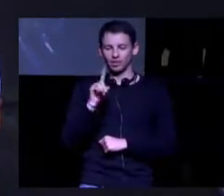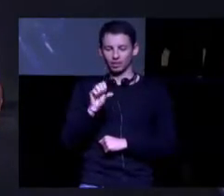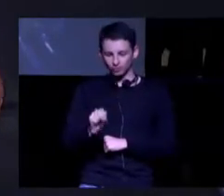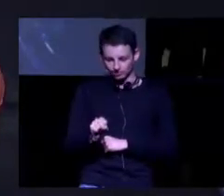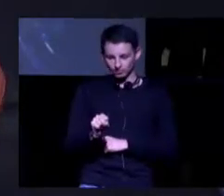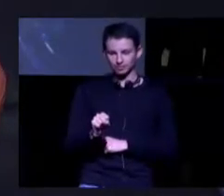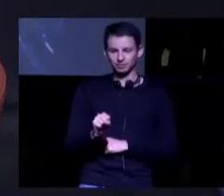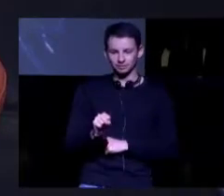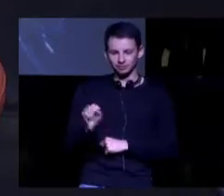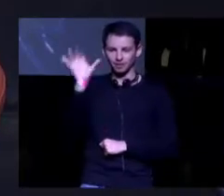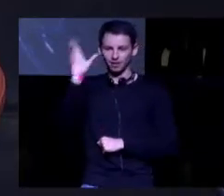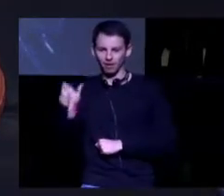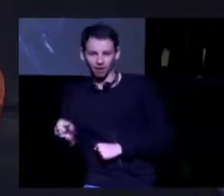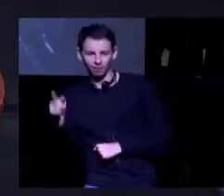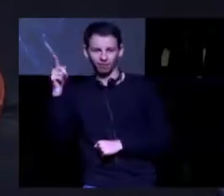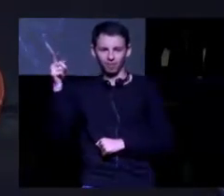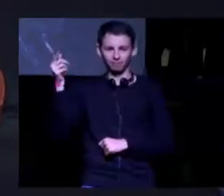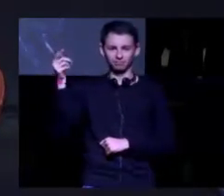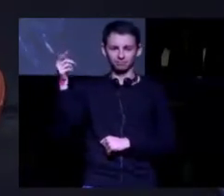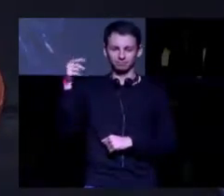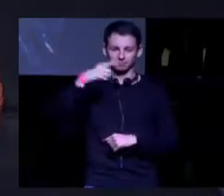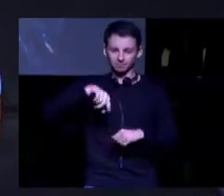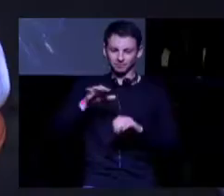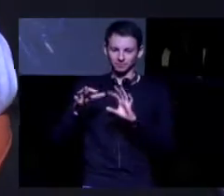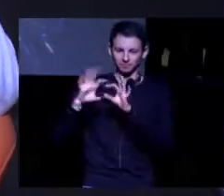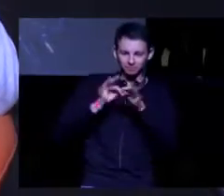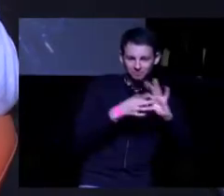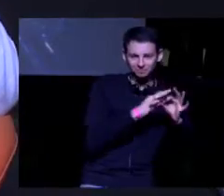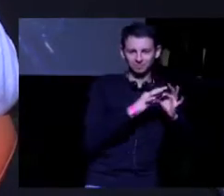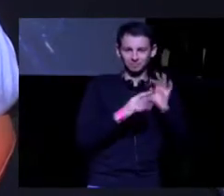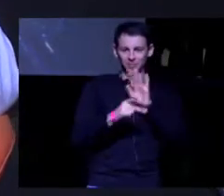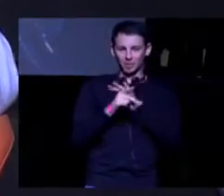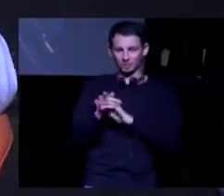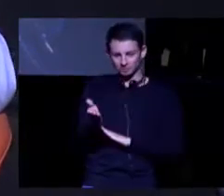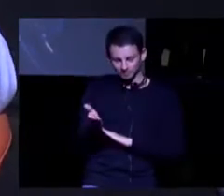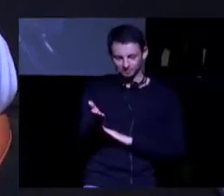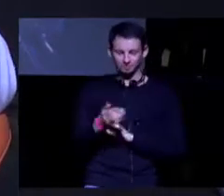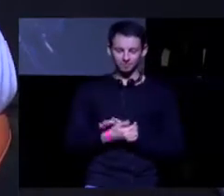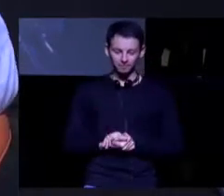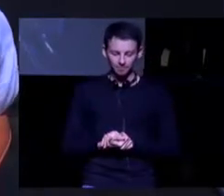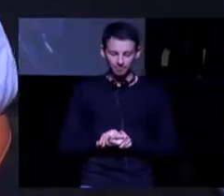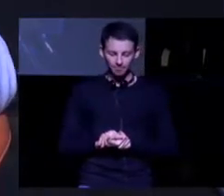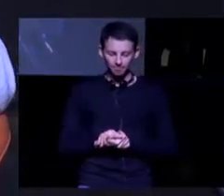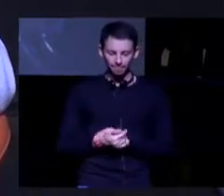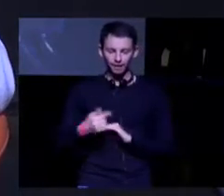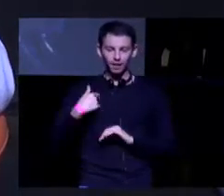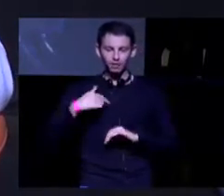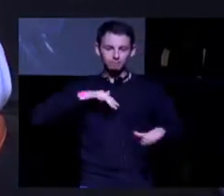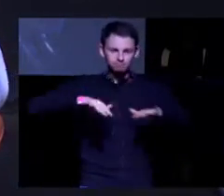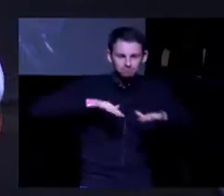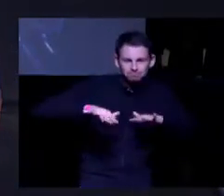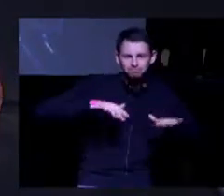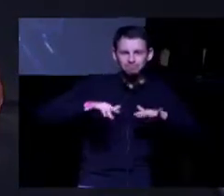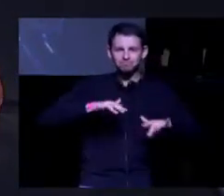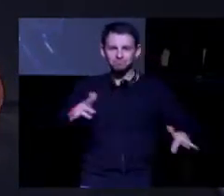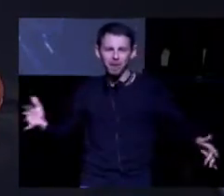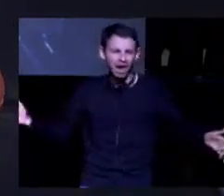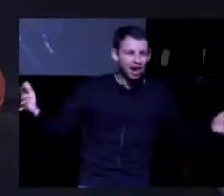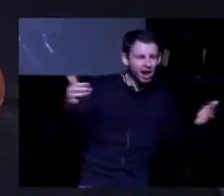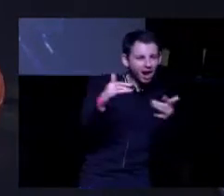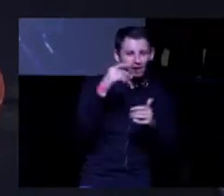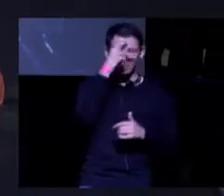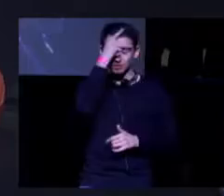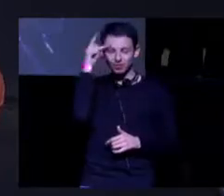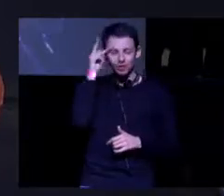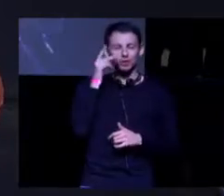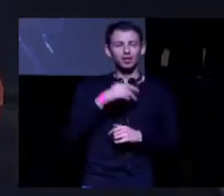Haiti, contra Congo, só que jogando juntos. E em um dia a gente mobilizou muita gente, e foi um evento